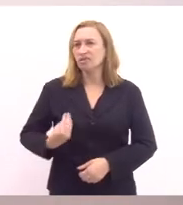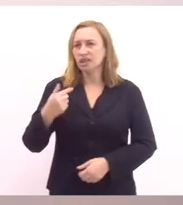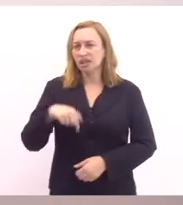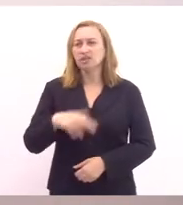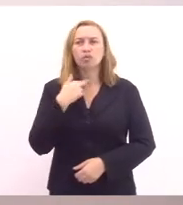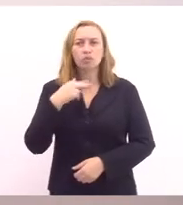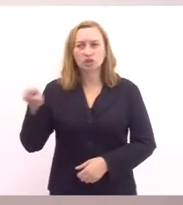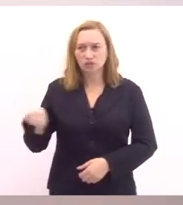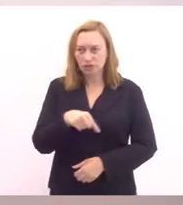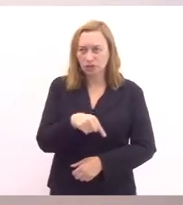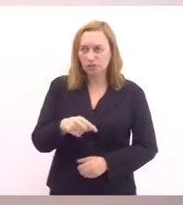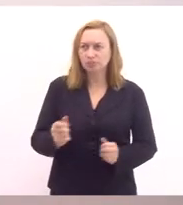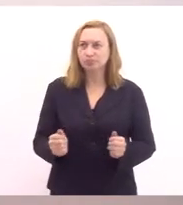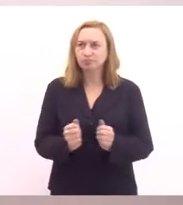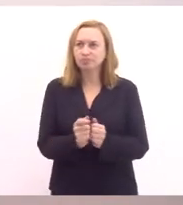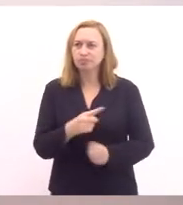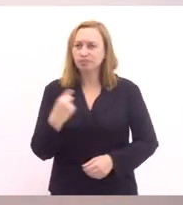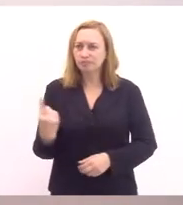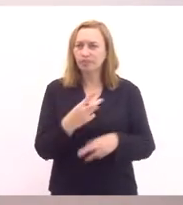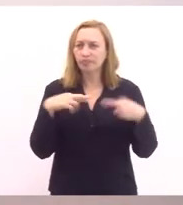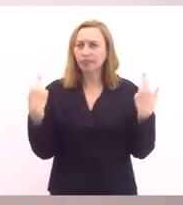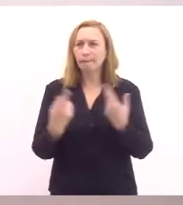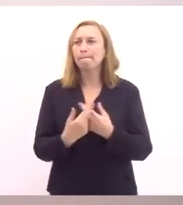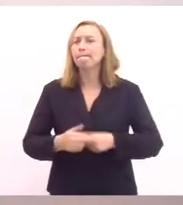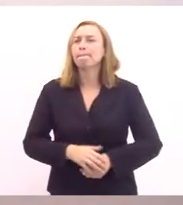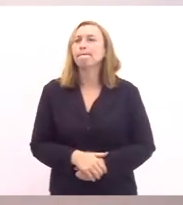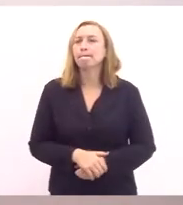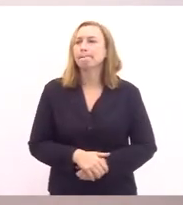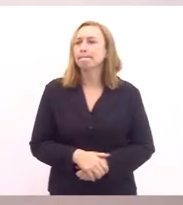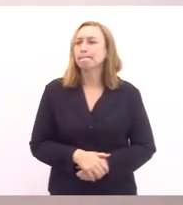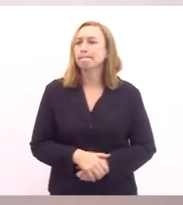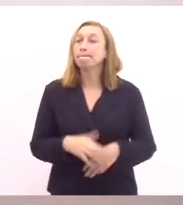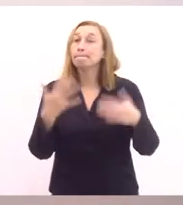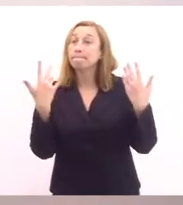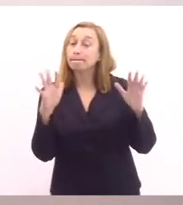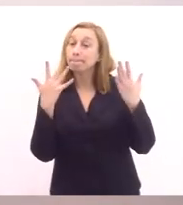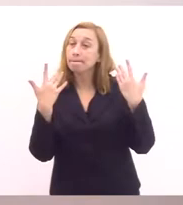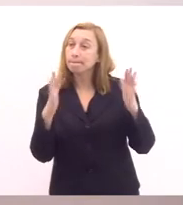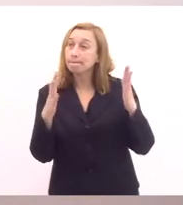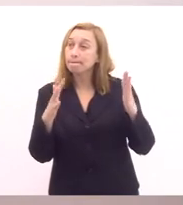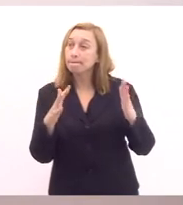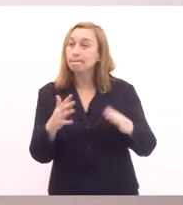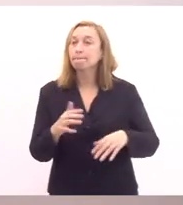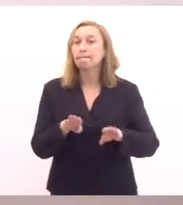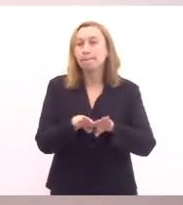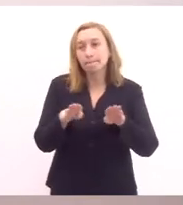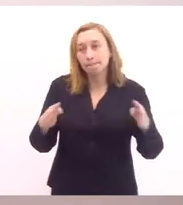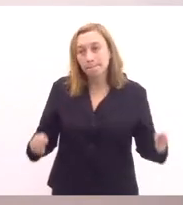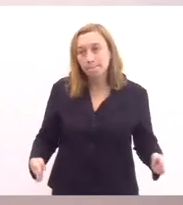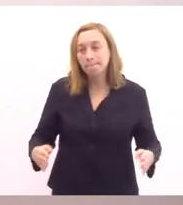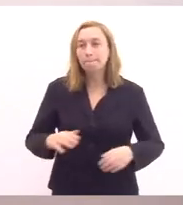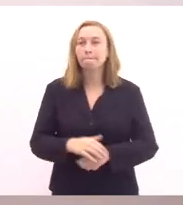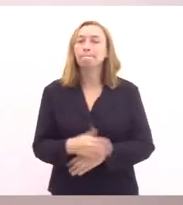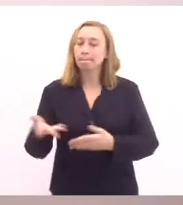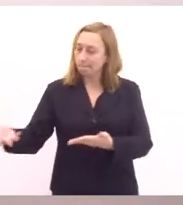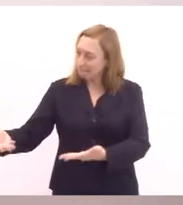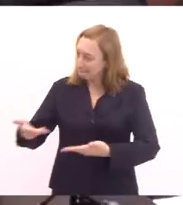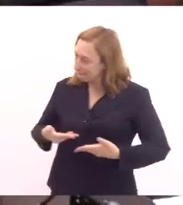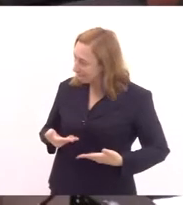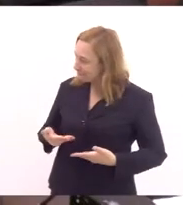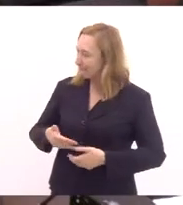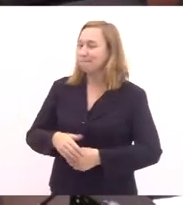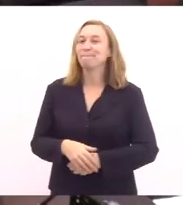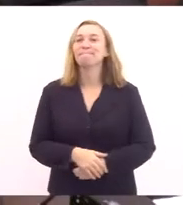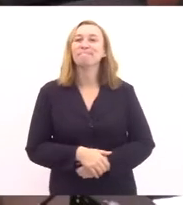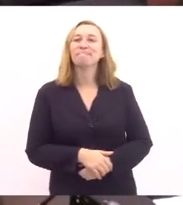estar aqui presente conosco nessa audiência é eu parabenizo a mesa né pelo convite